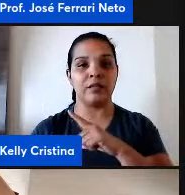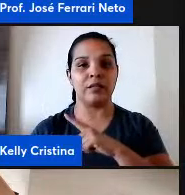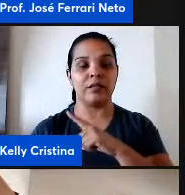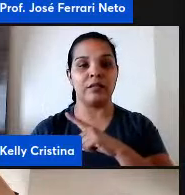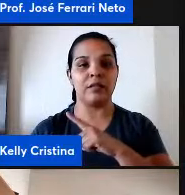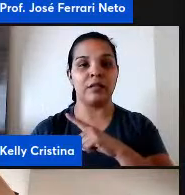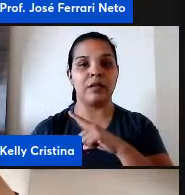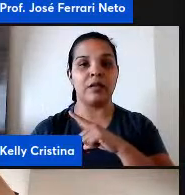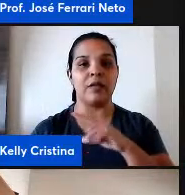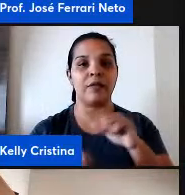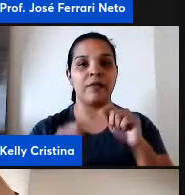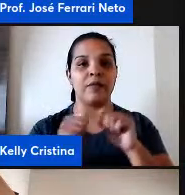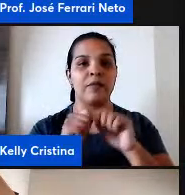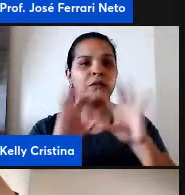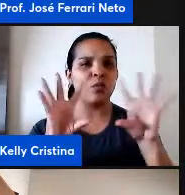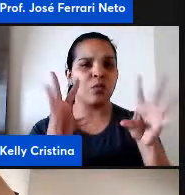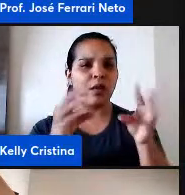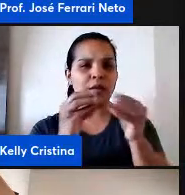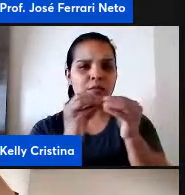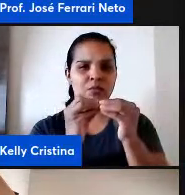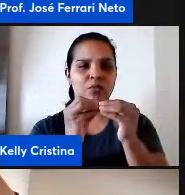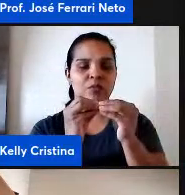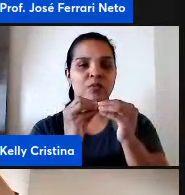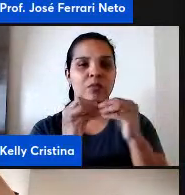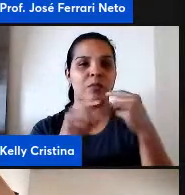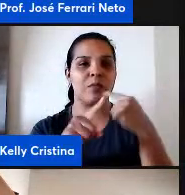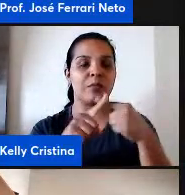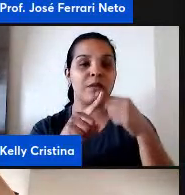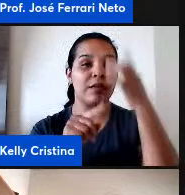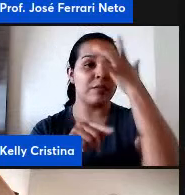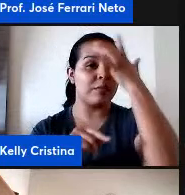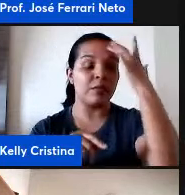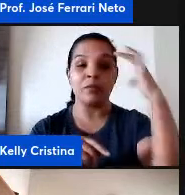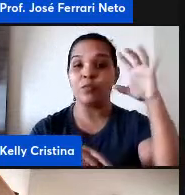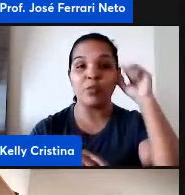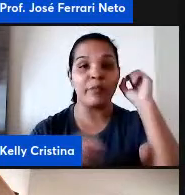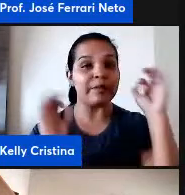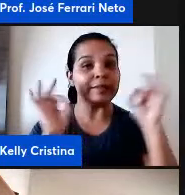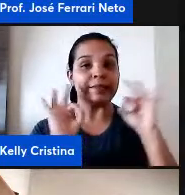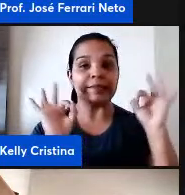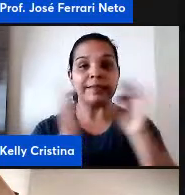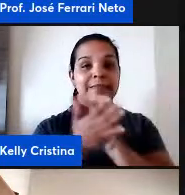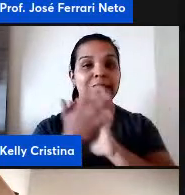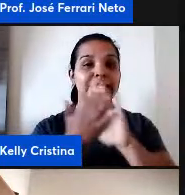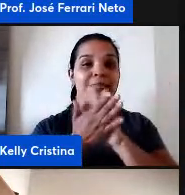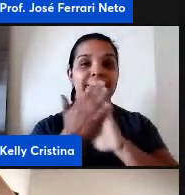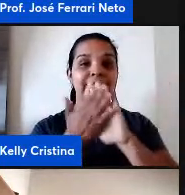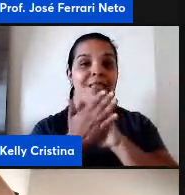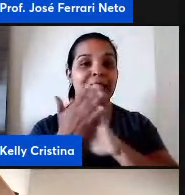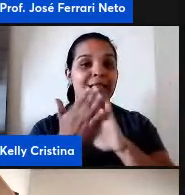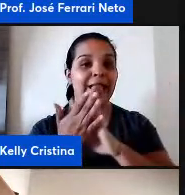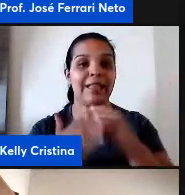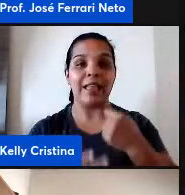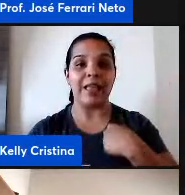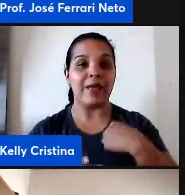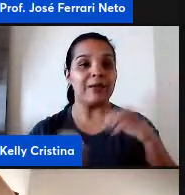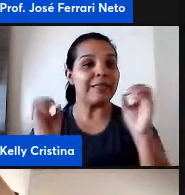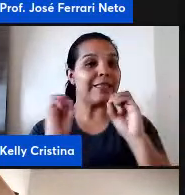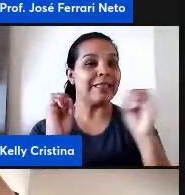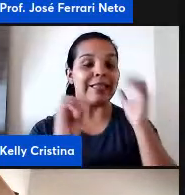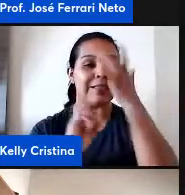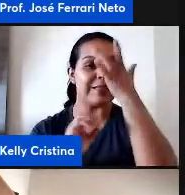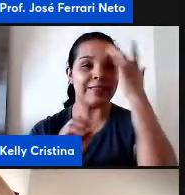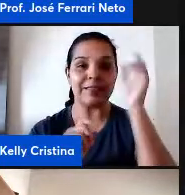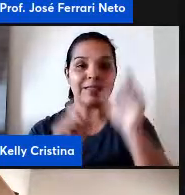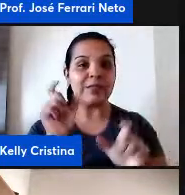faz algum resumo disso aí que tu disseste, porque as pessoas não ouviram. Ninguém, não só eu, ninguém ouviu. Então, eu